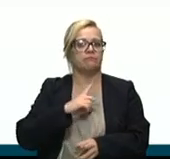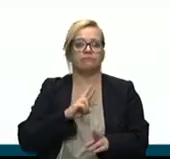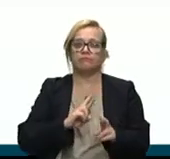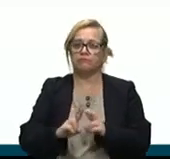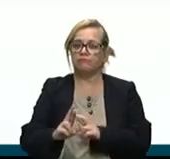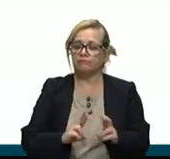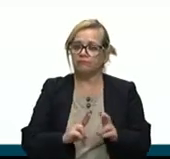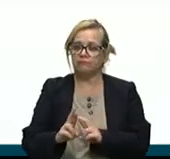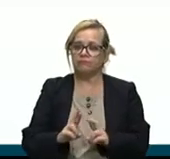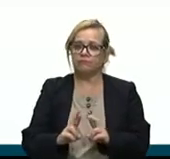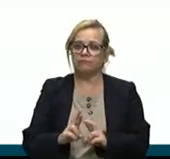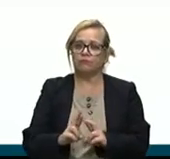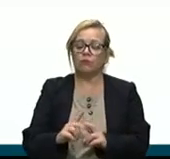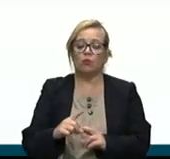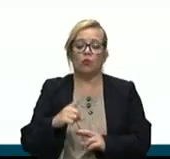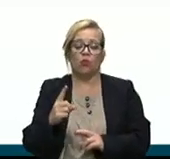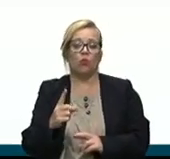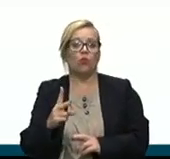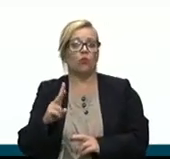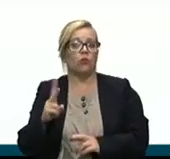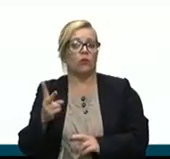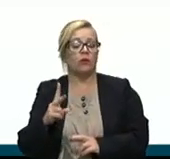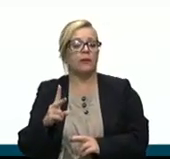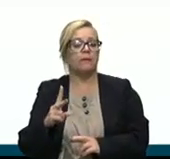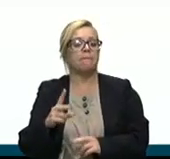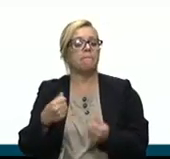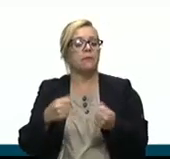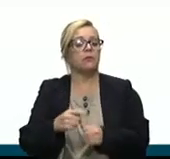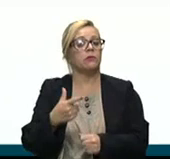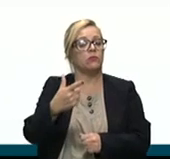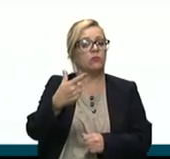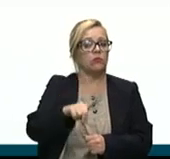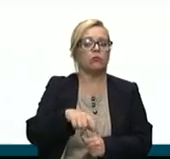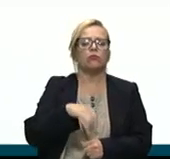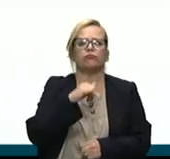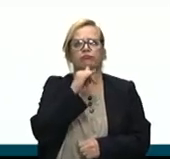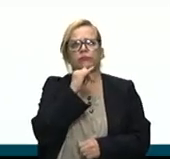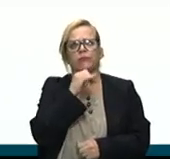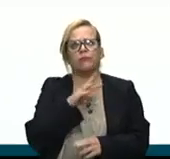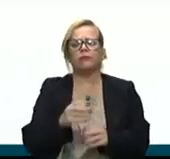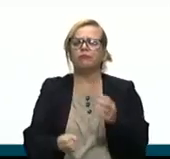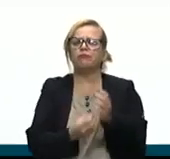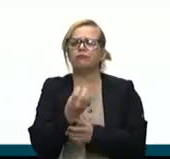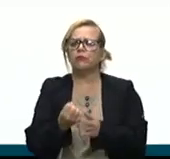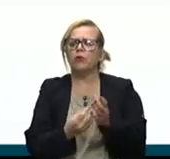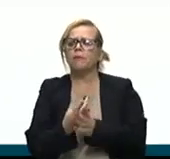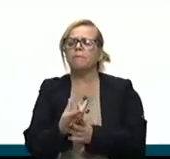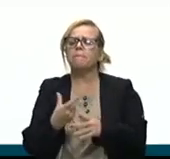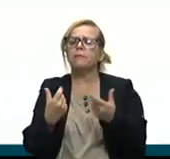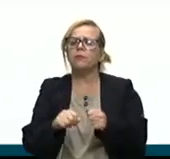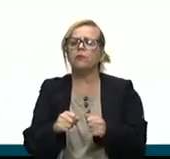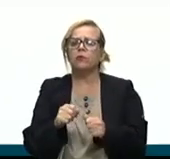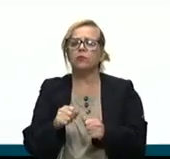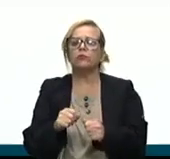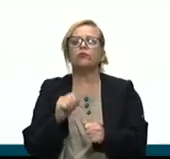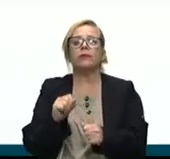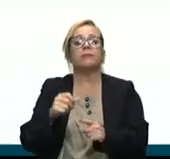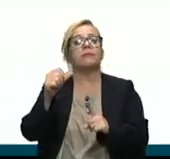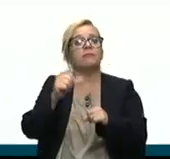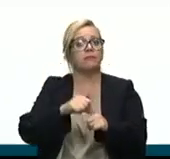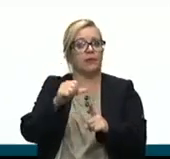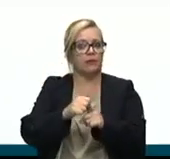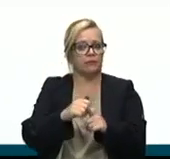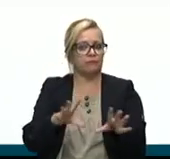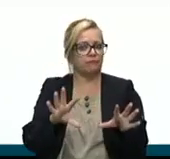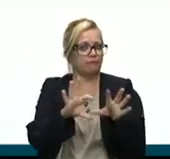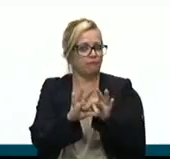de dependência. Uma variável dependa da outra. No nosso exemplo, é como se a produção dependesse do mês. Então,